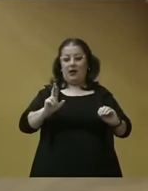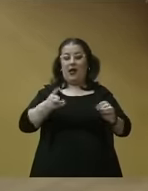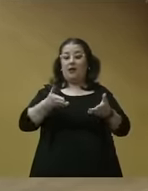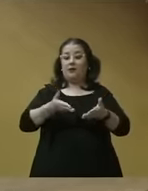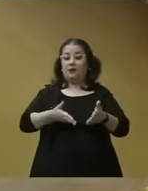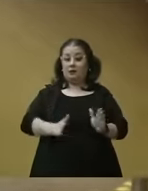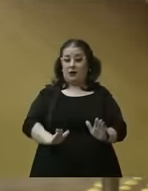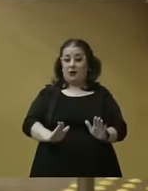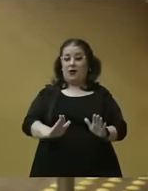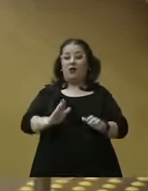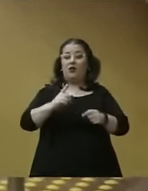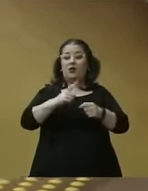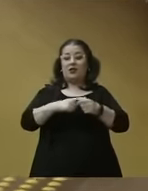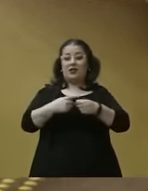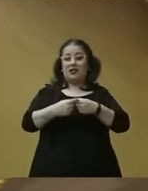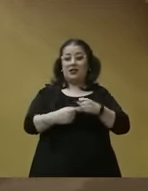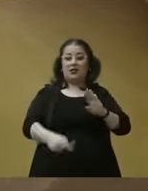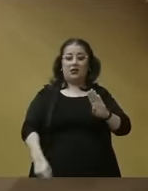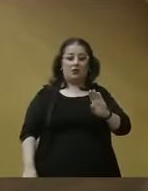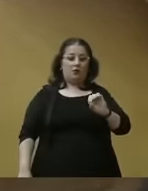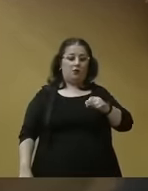natural de Boqueirão do Leão.